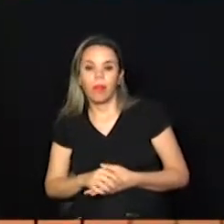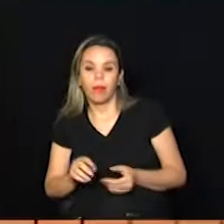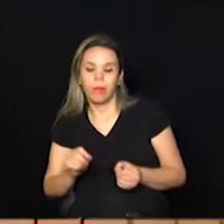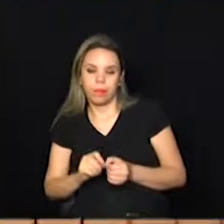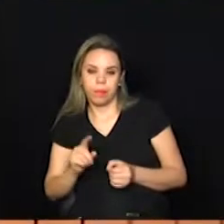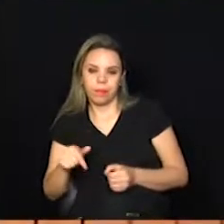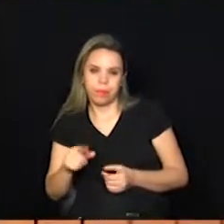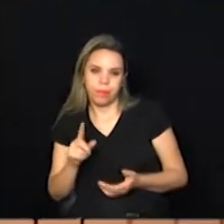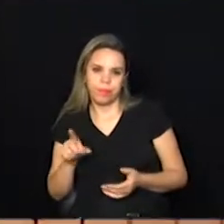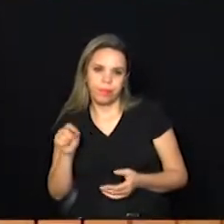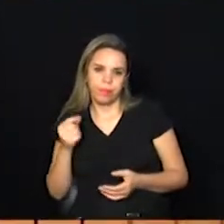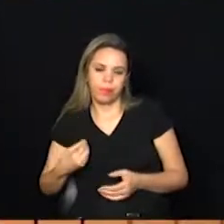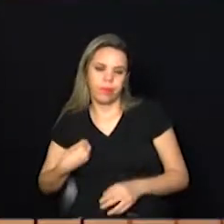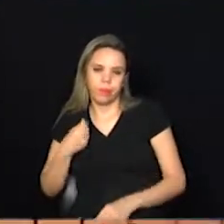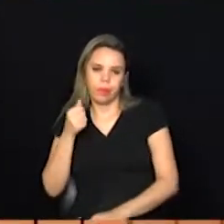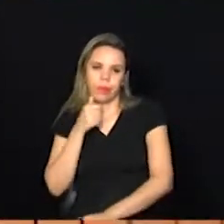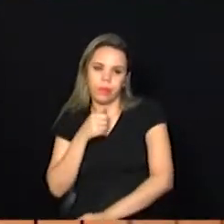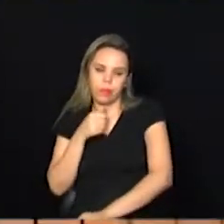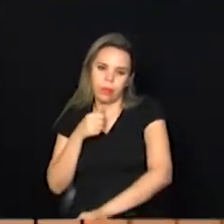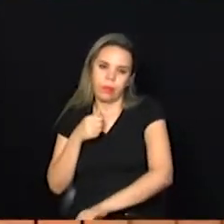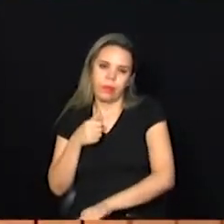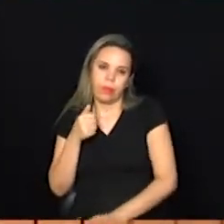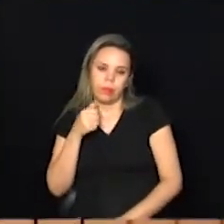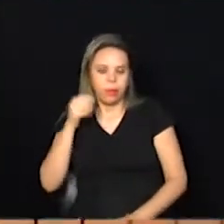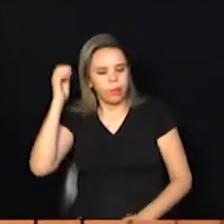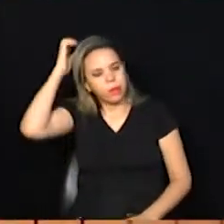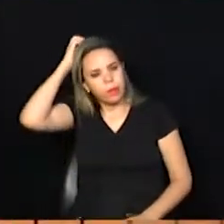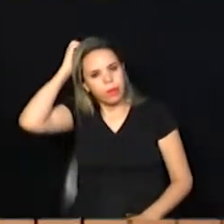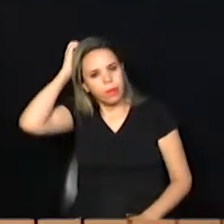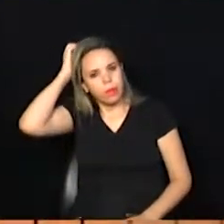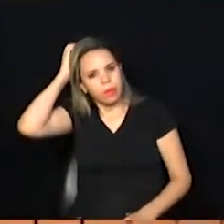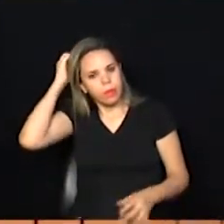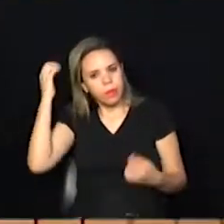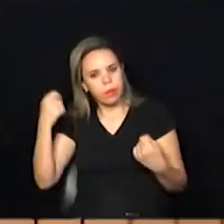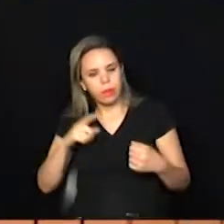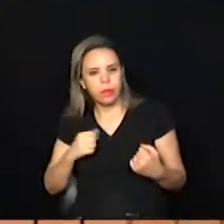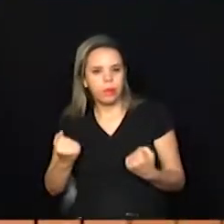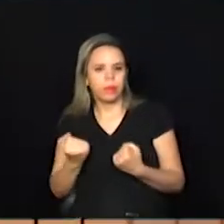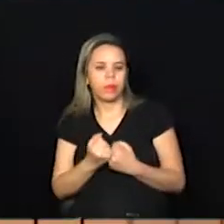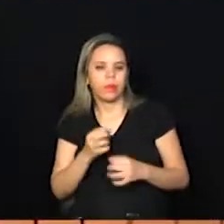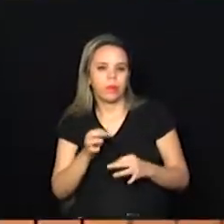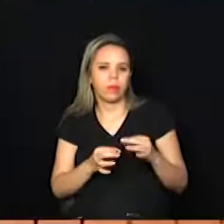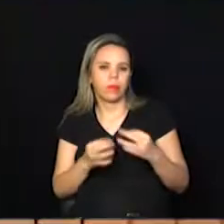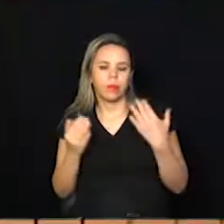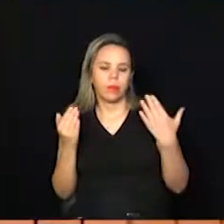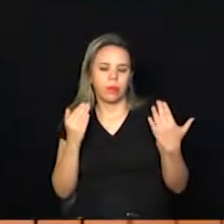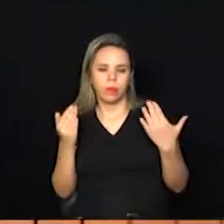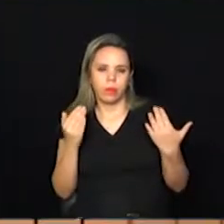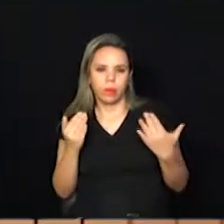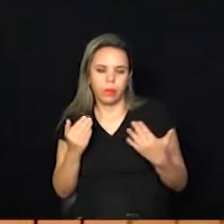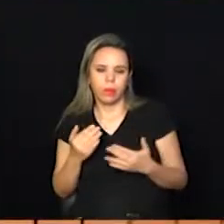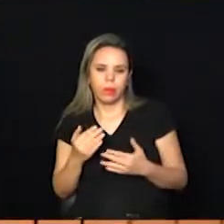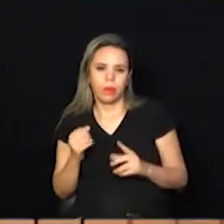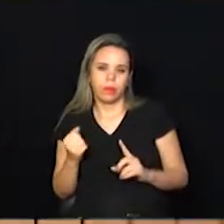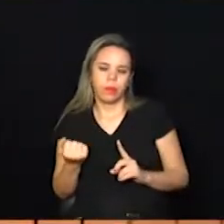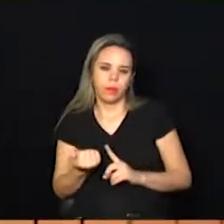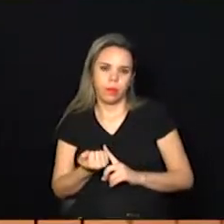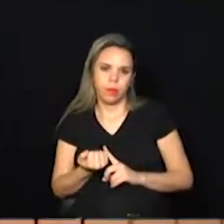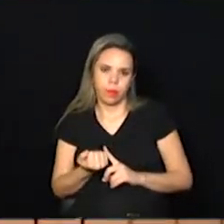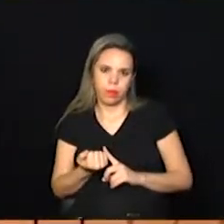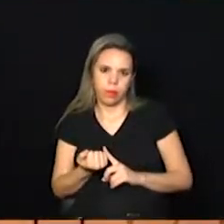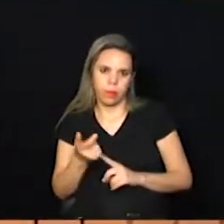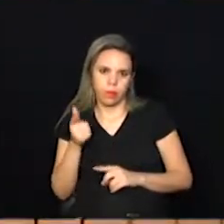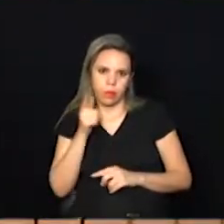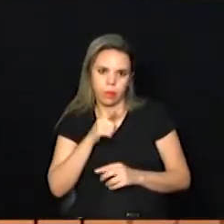uma decisão na vida da mulher. E, muitas vezes, a mulher ela precisa ter amparo jurídico, psicológico e assistencial para